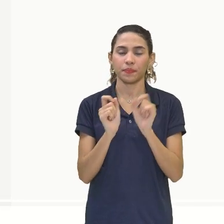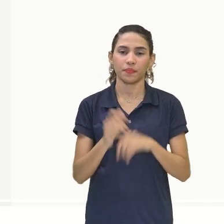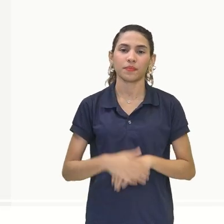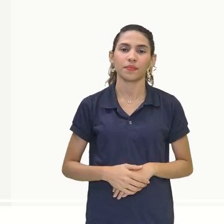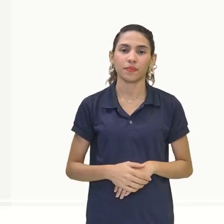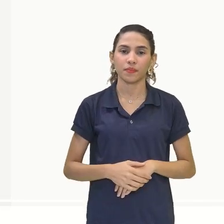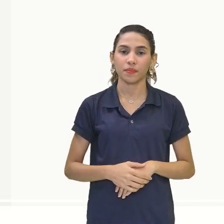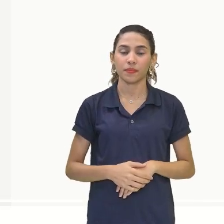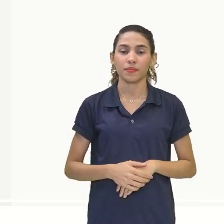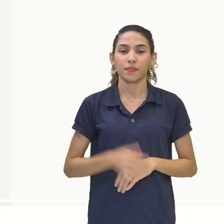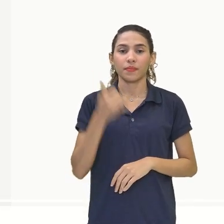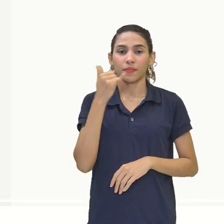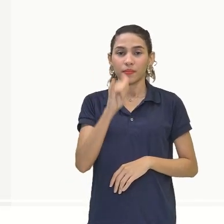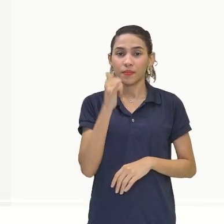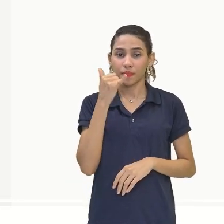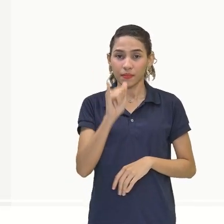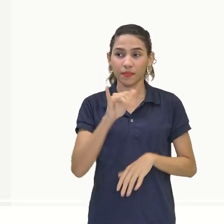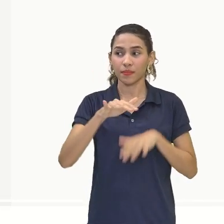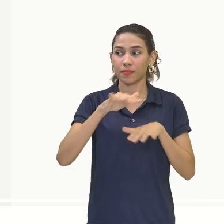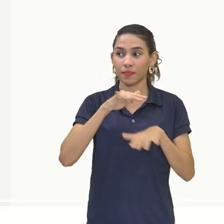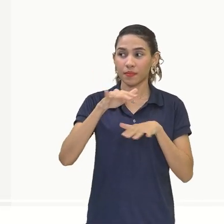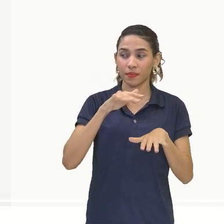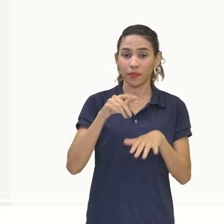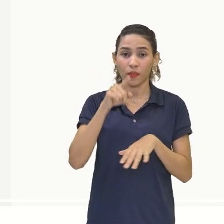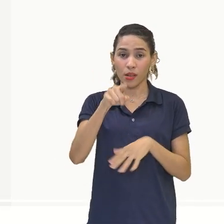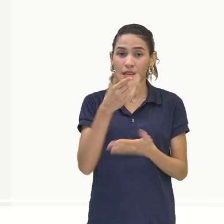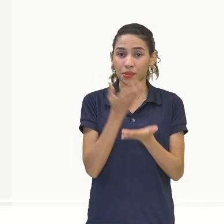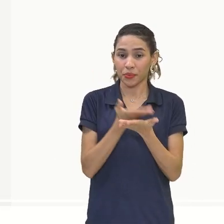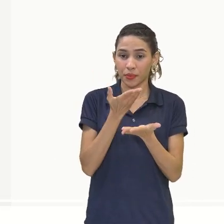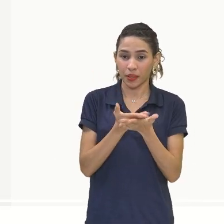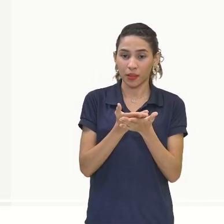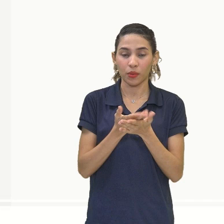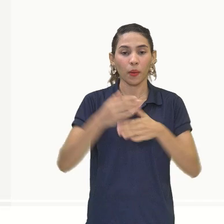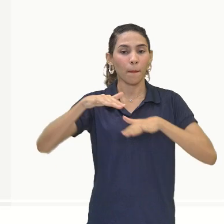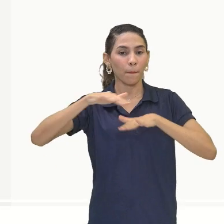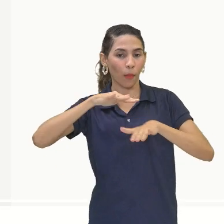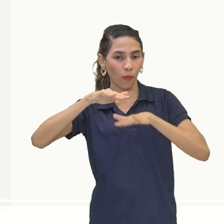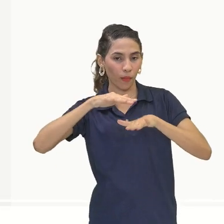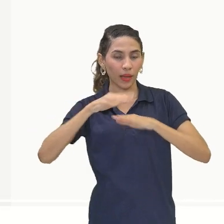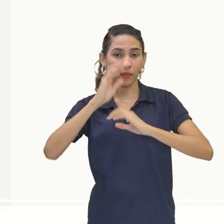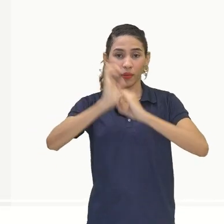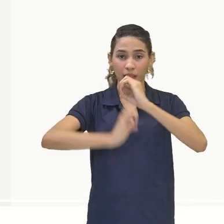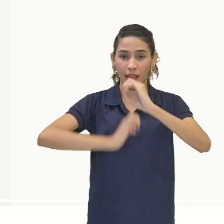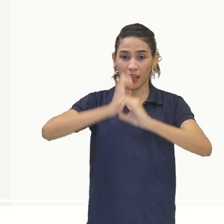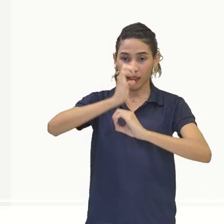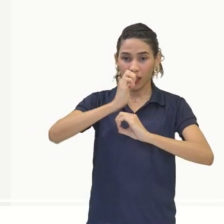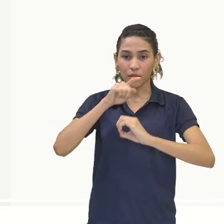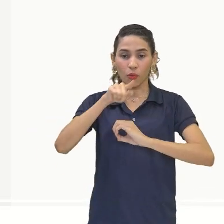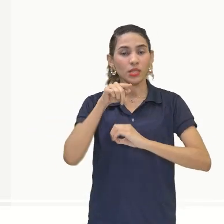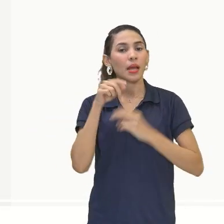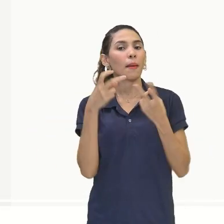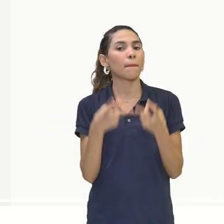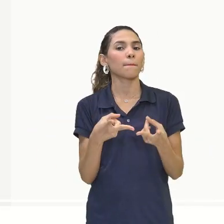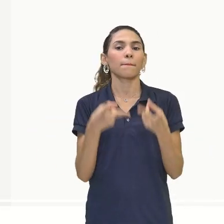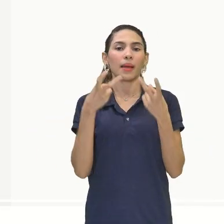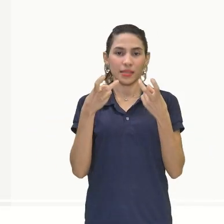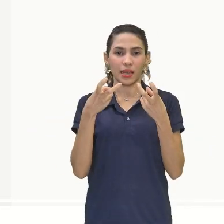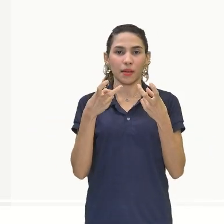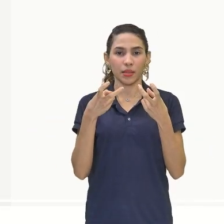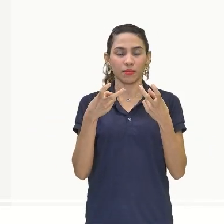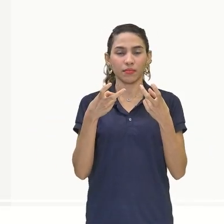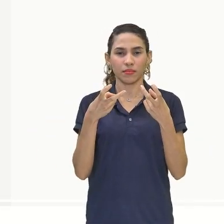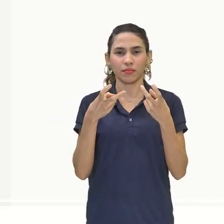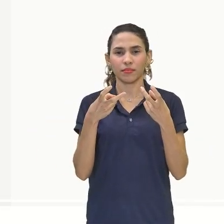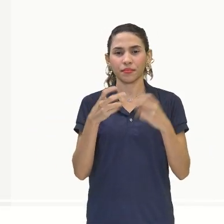na eletrodinâmica, que você está estudando aí o movimento dos elétrons, você percebe que essas grandezas